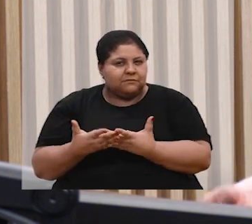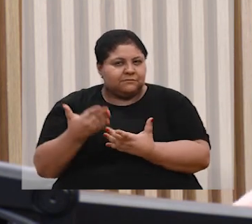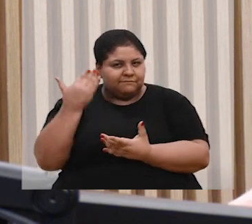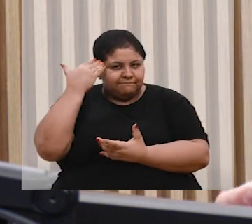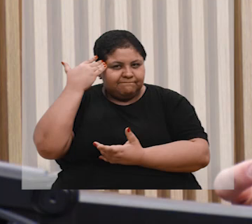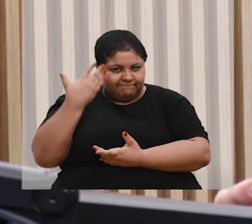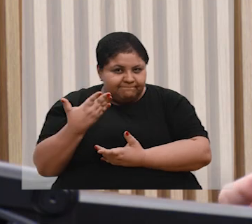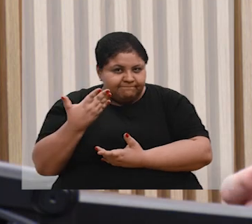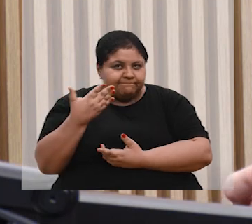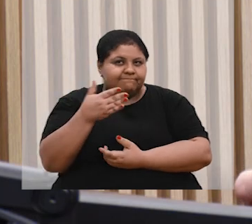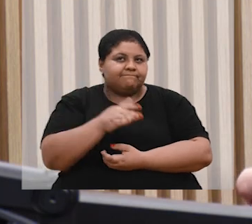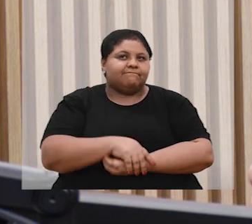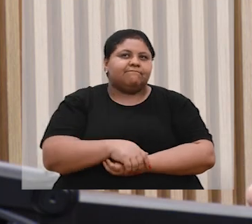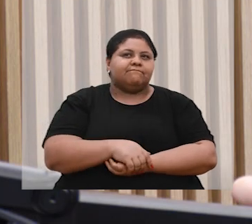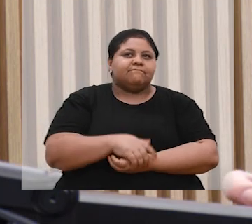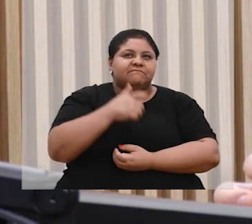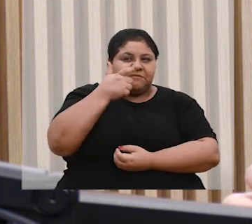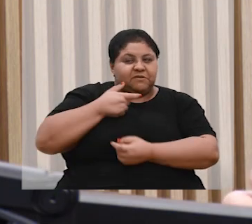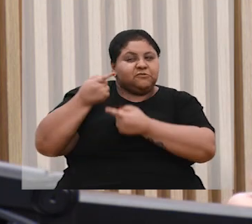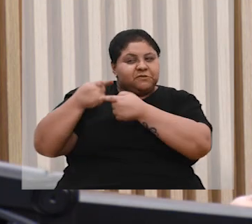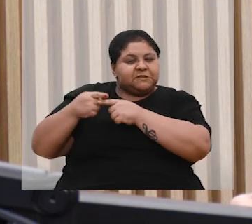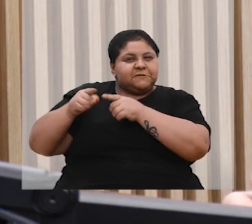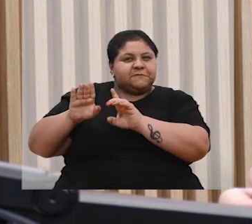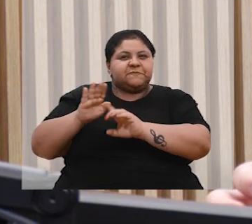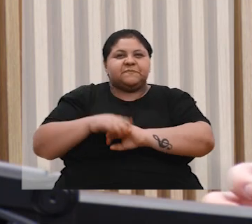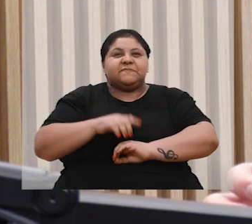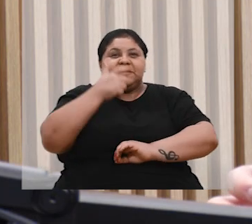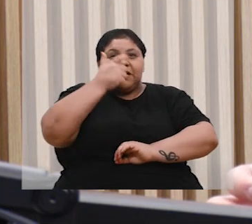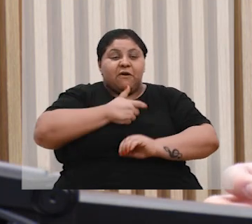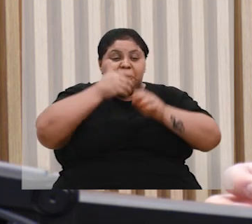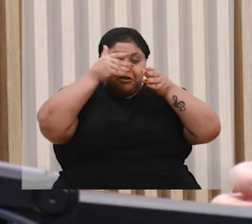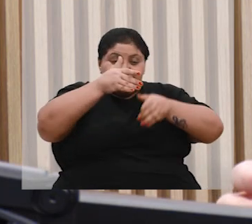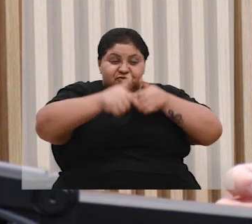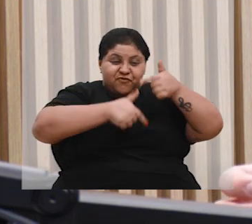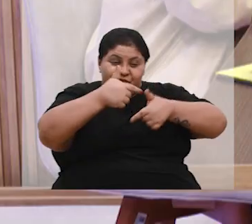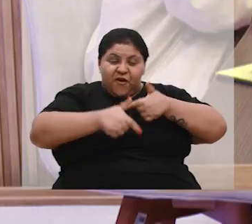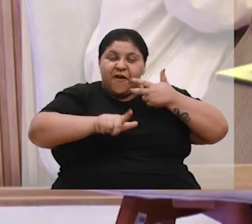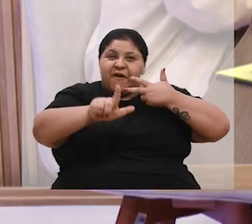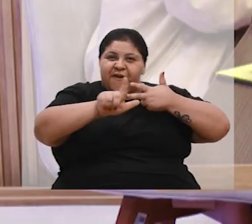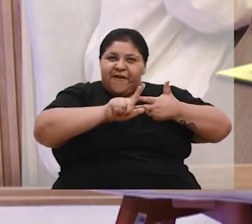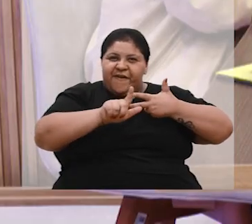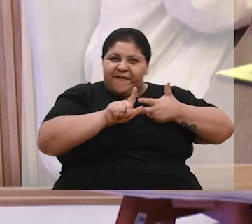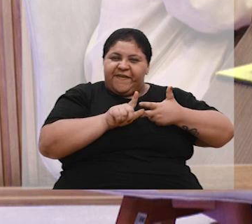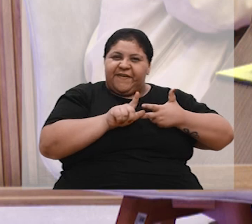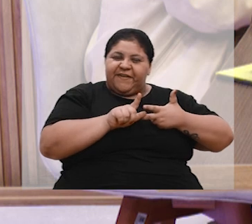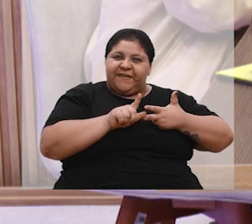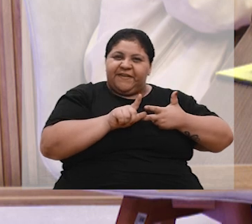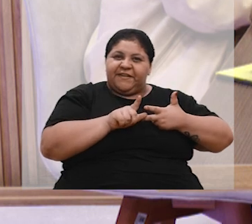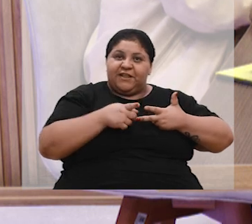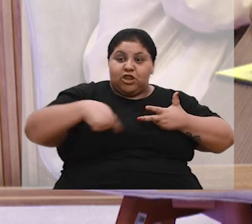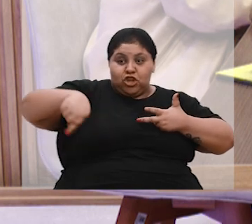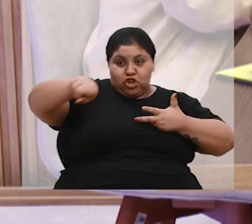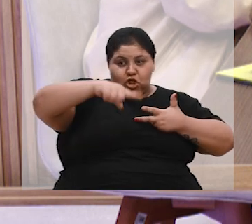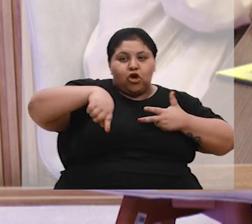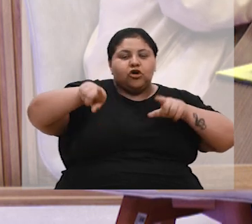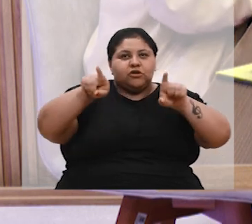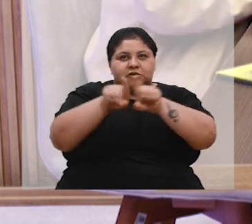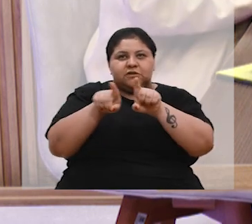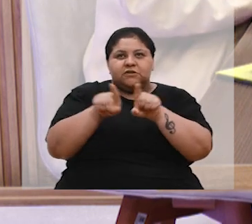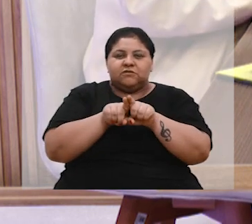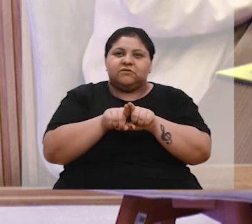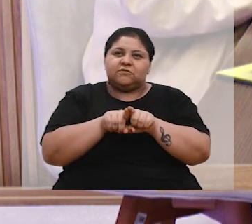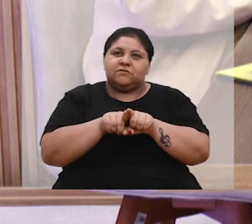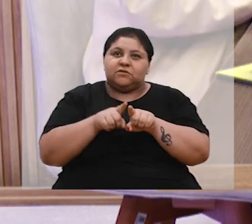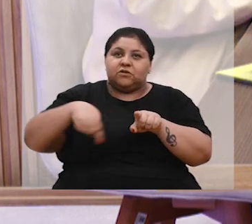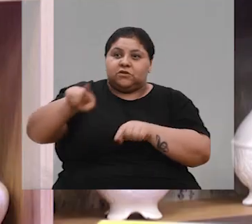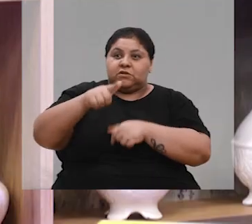pontual. E é um desafio. Eu acho que o foco do trabalho do Legislativo e nosso